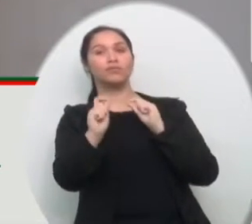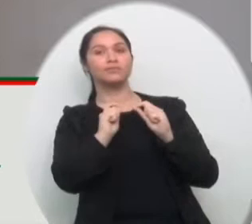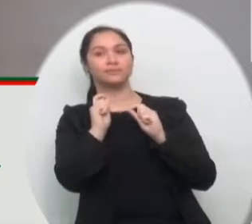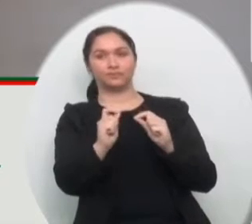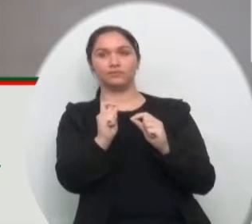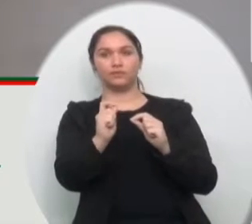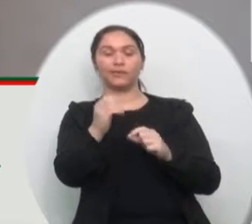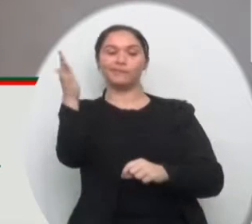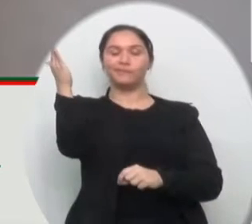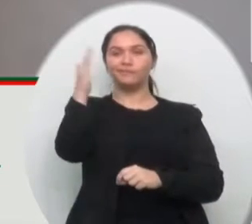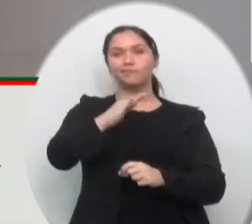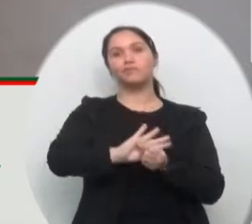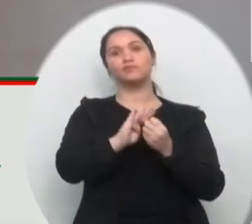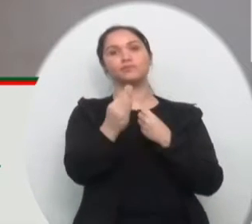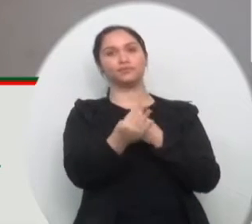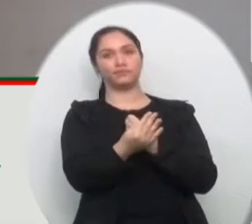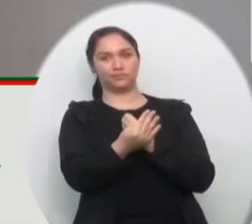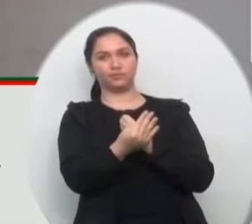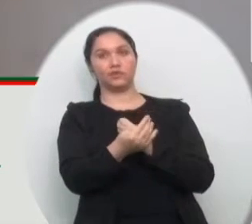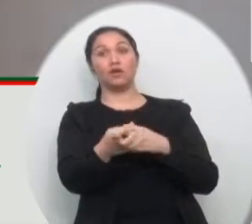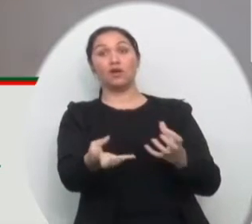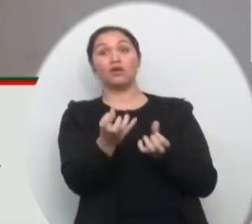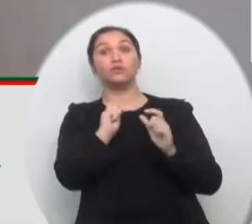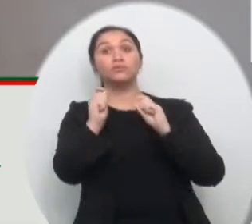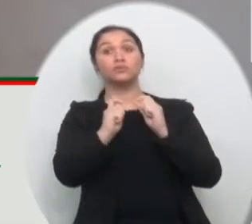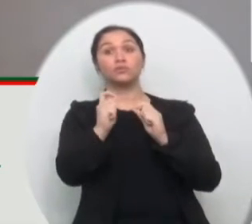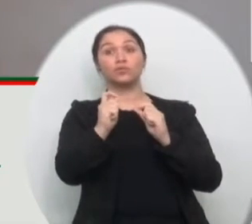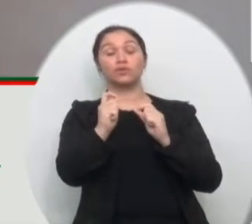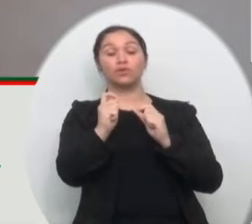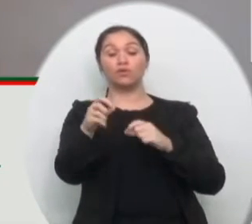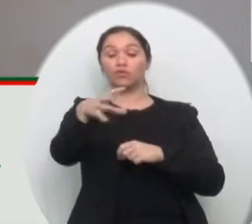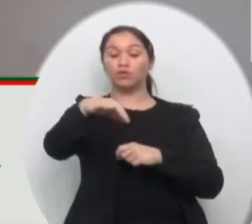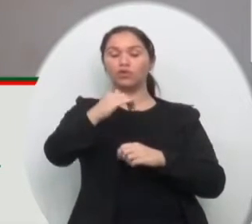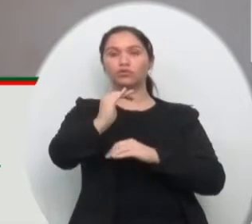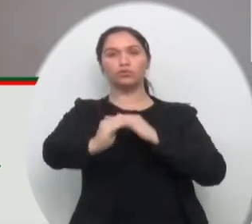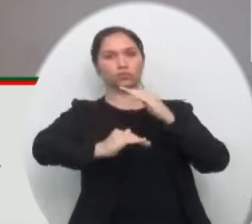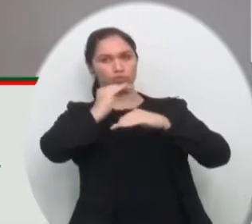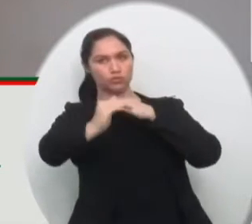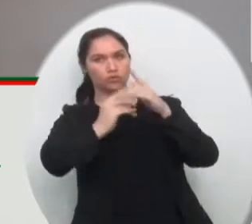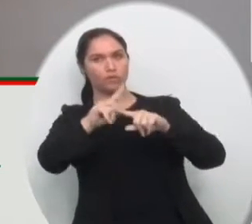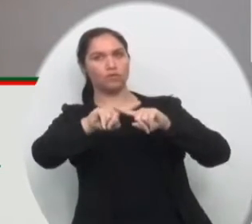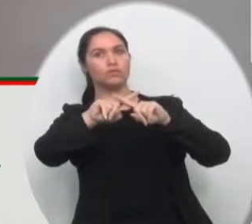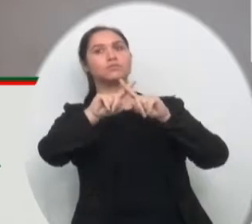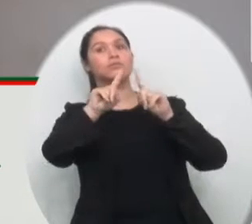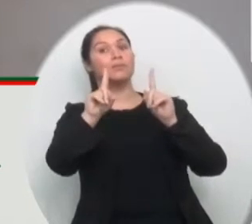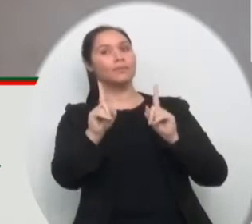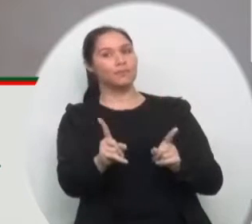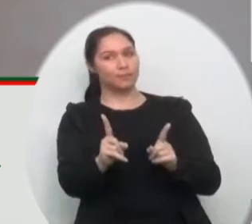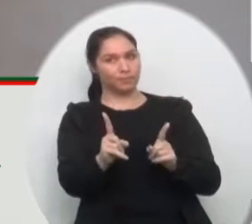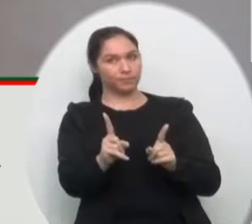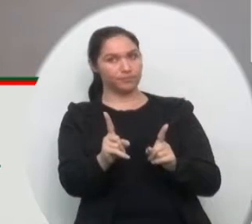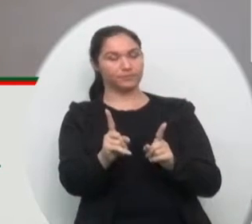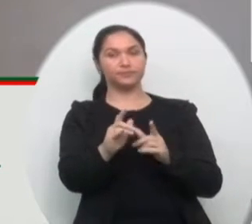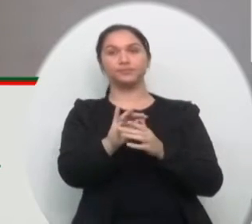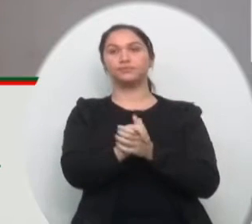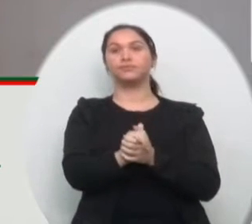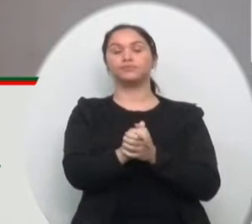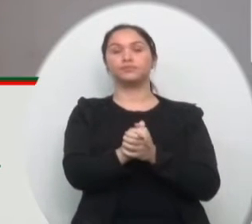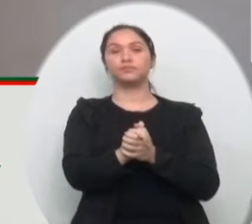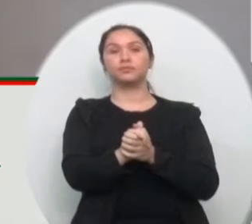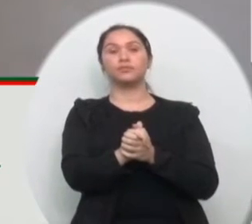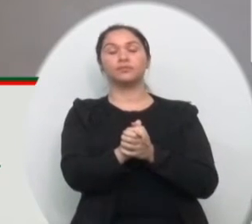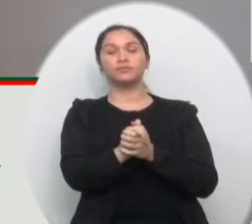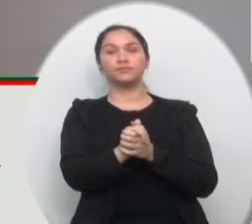Nós queremos o desenvolvimento da região, sim. Somos todos favoráveis com o sucesso e o crescimento das empresas, isso